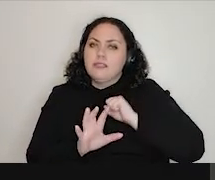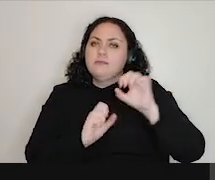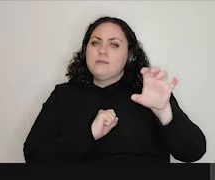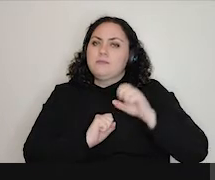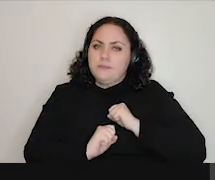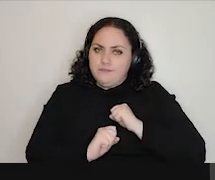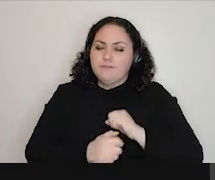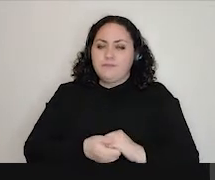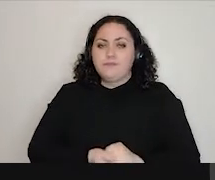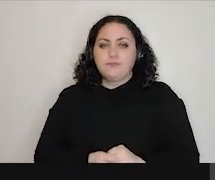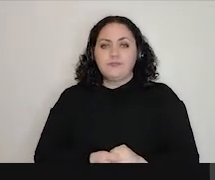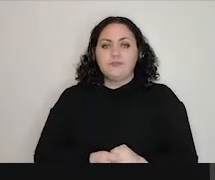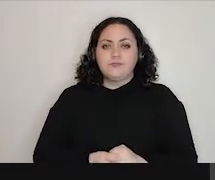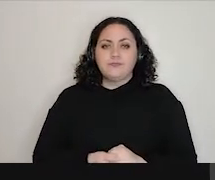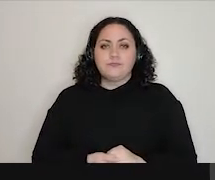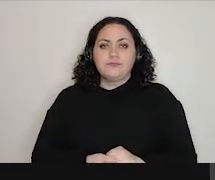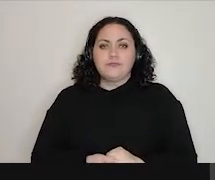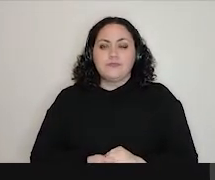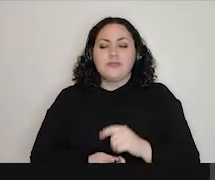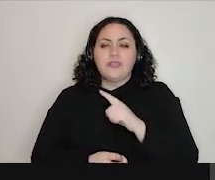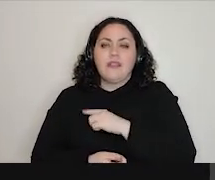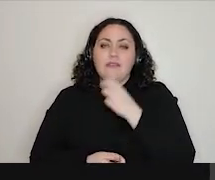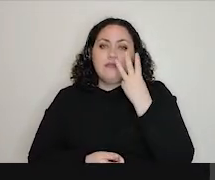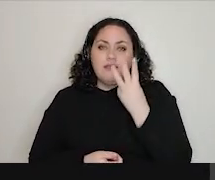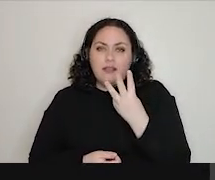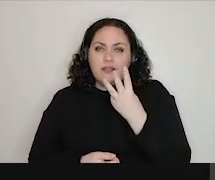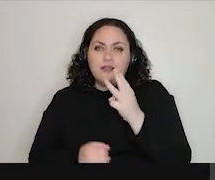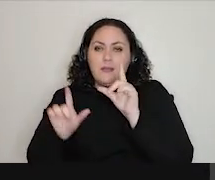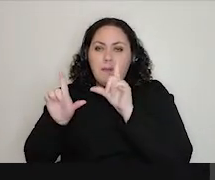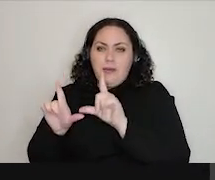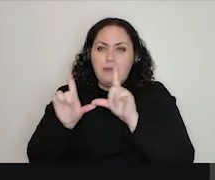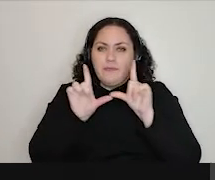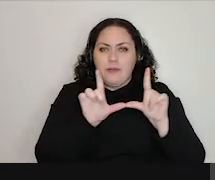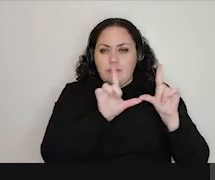também. Né? E aqui vocês vão ver nesses três